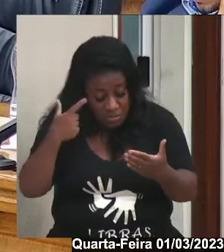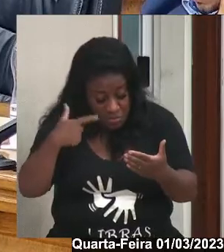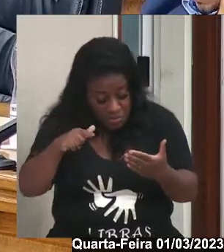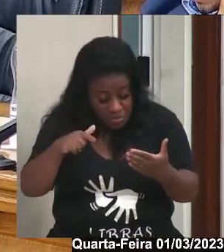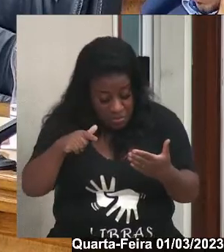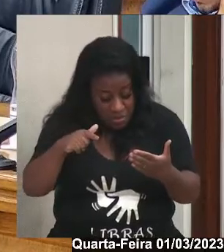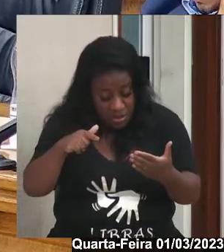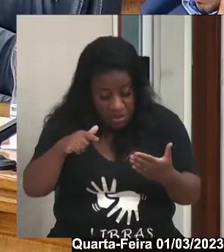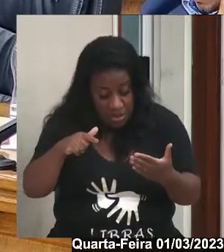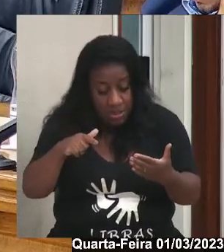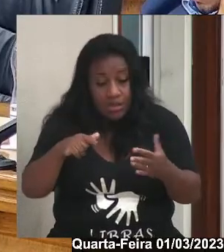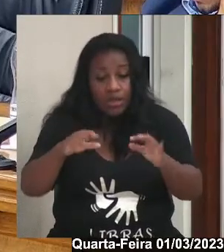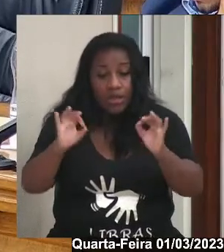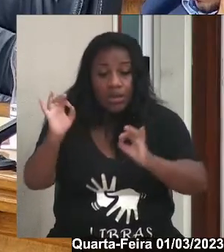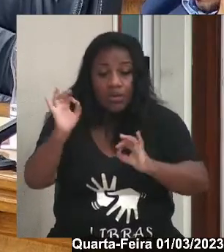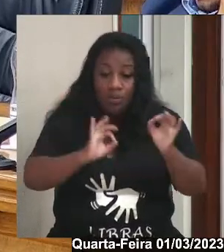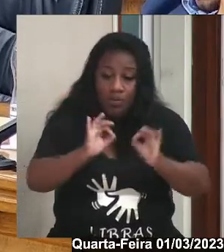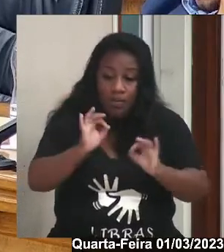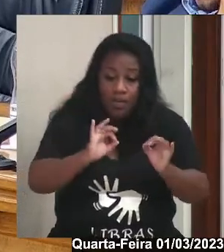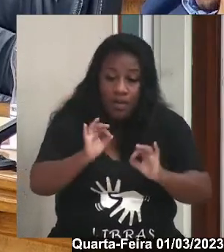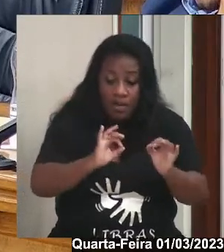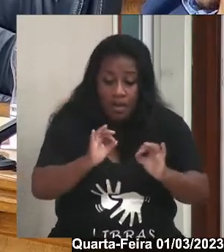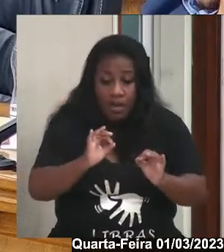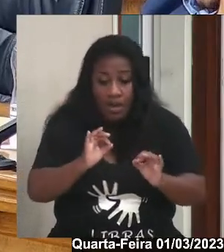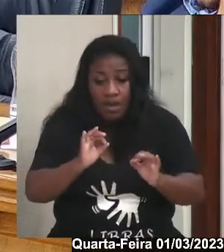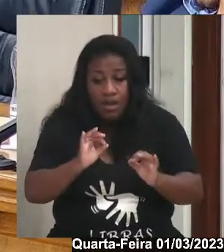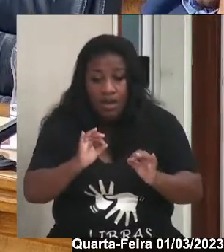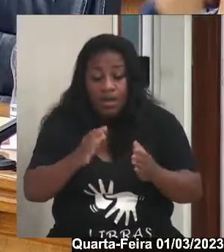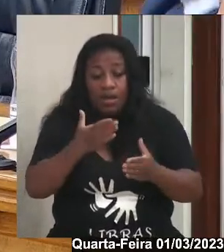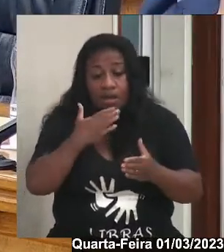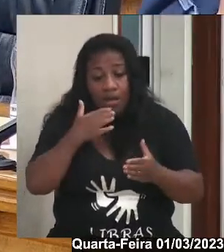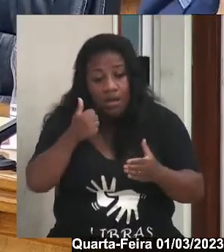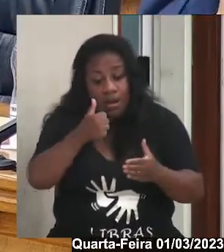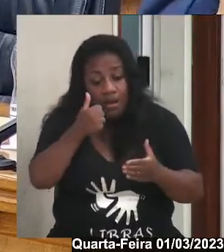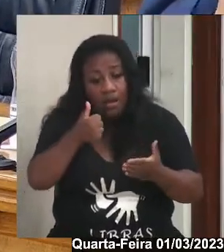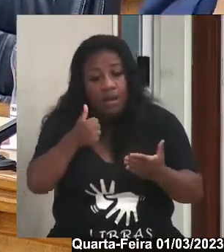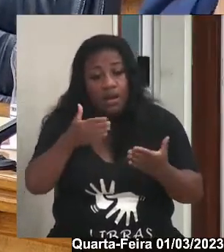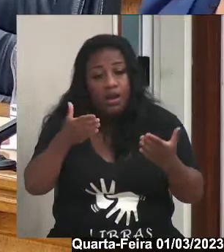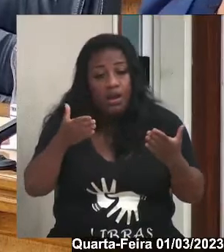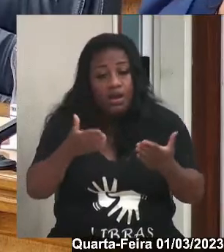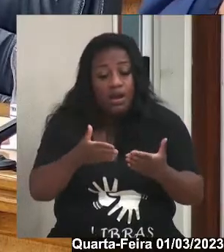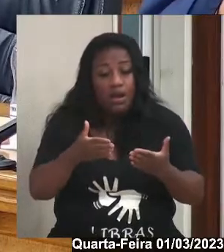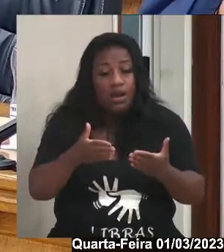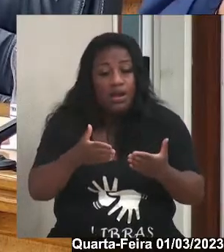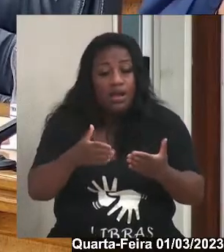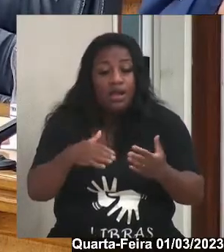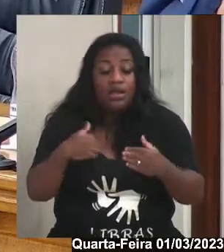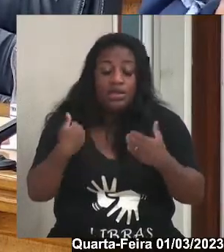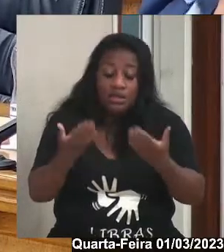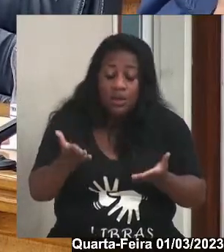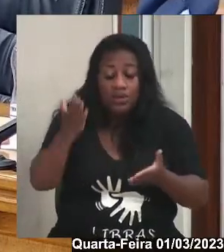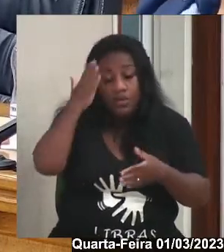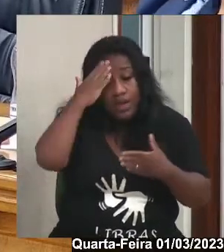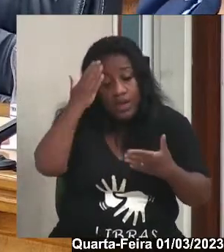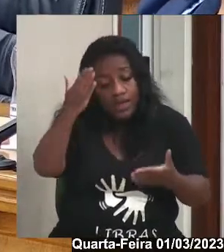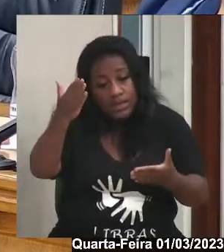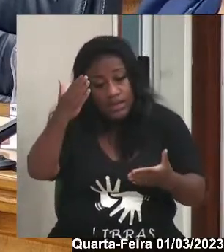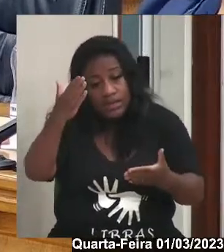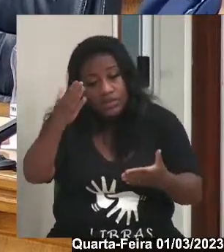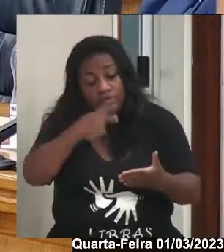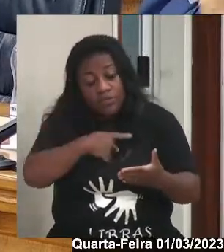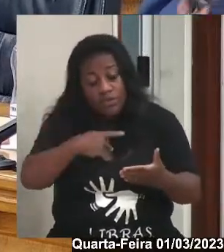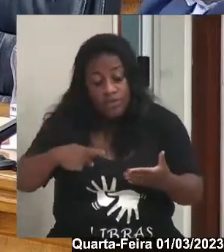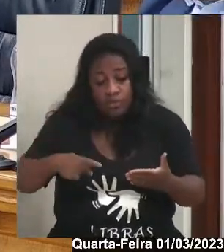ter um município regularizado com residências regularizadas, tendo aí o seu devido valor. Então eu agradeço aí, obrigado